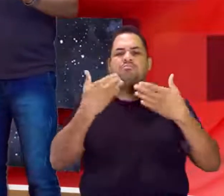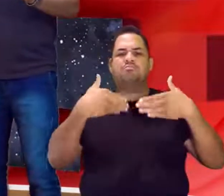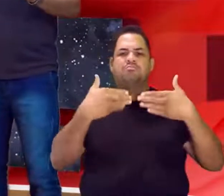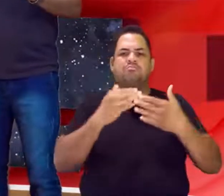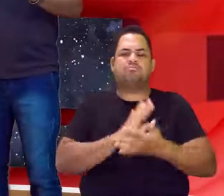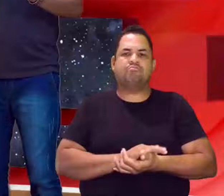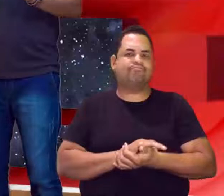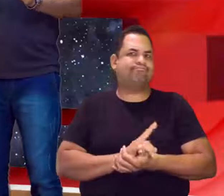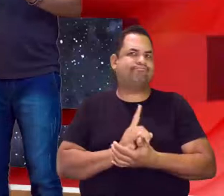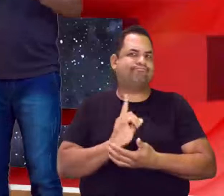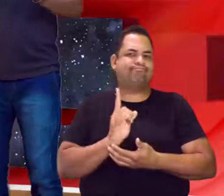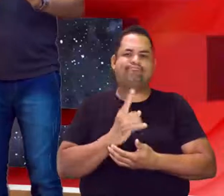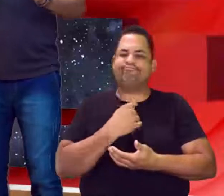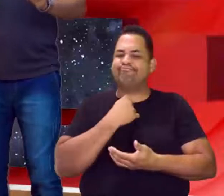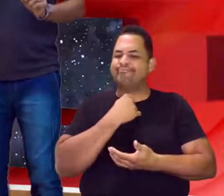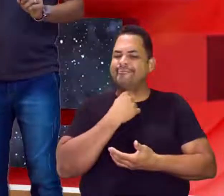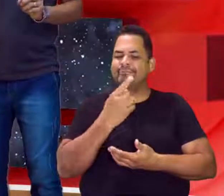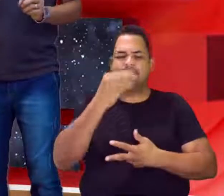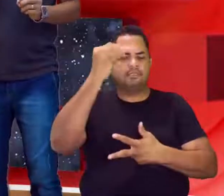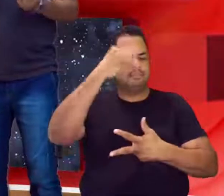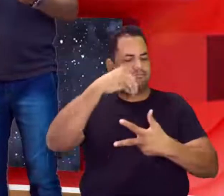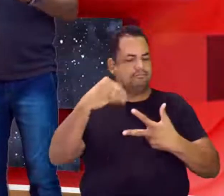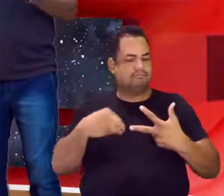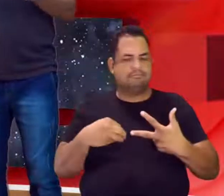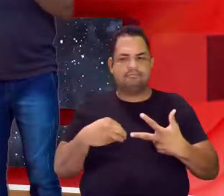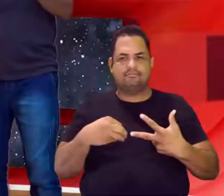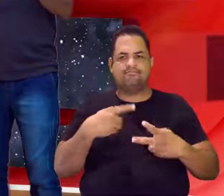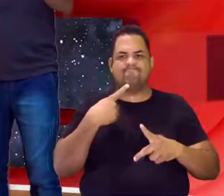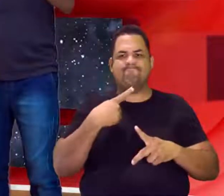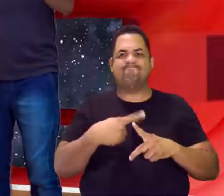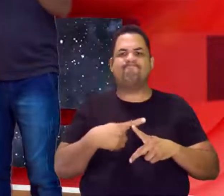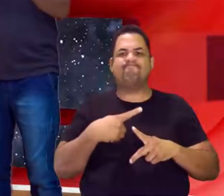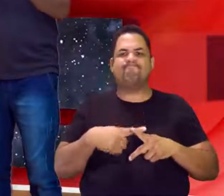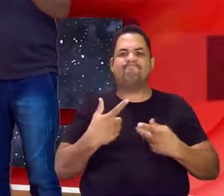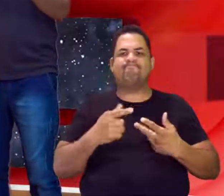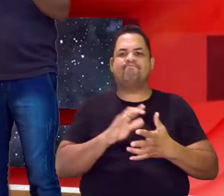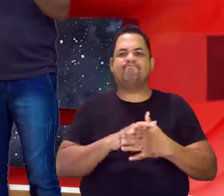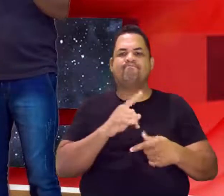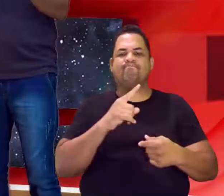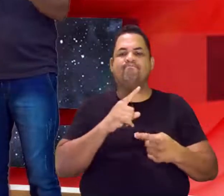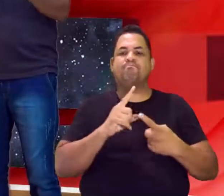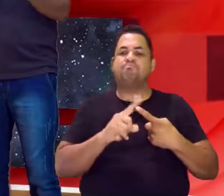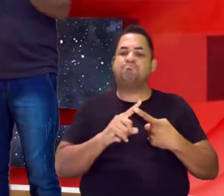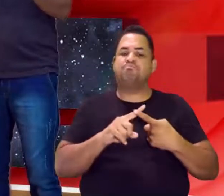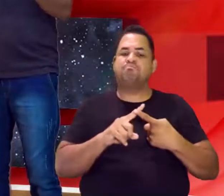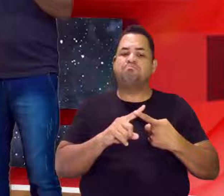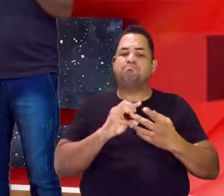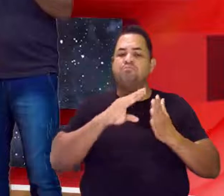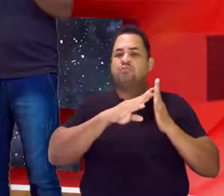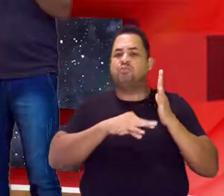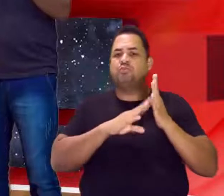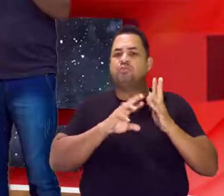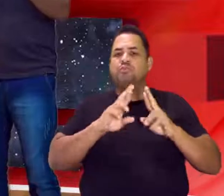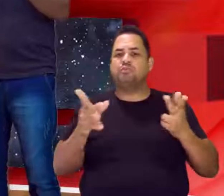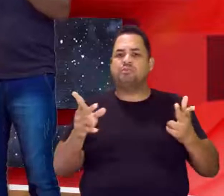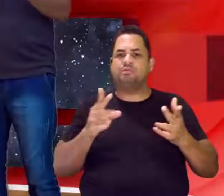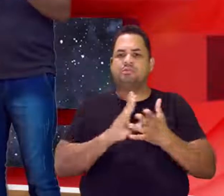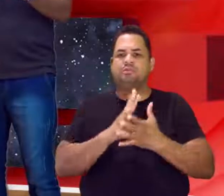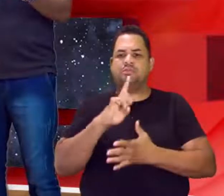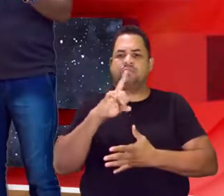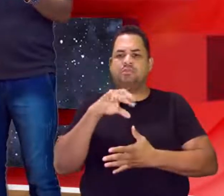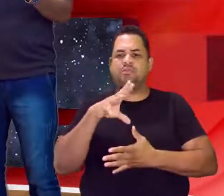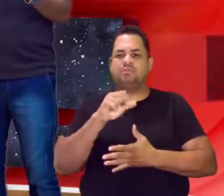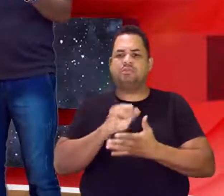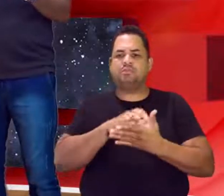o Enem, isso não cola. Por quê? Primeiro ponto, o Enem trabalha de dois modelos diferentes. Ele tem distratores,